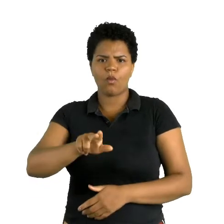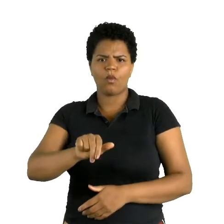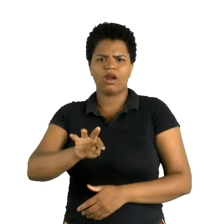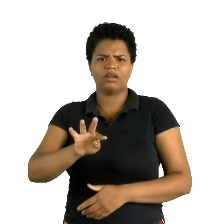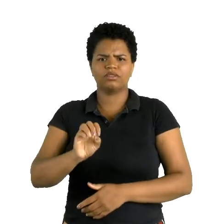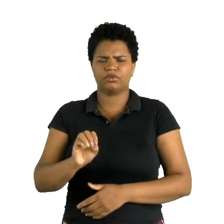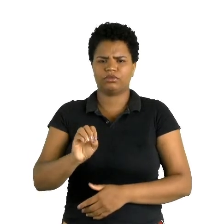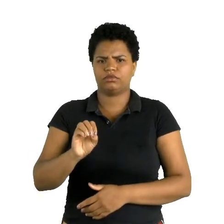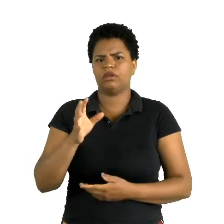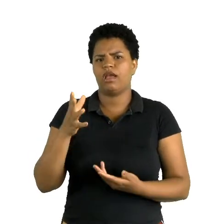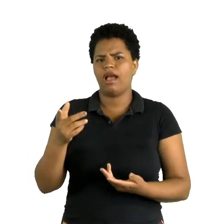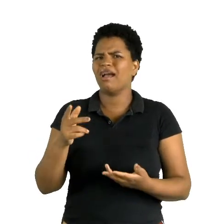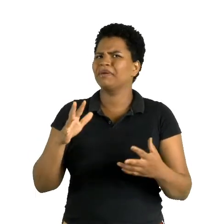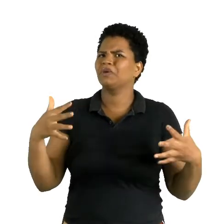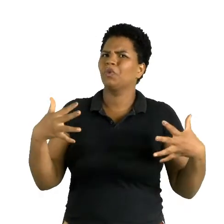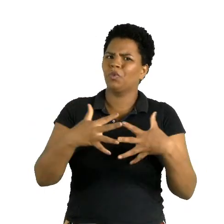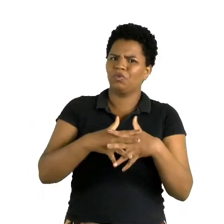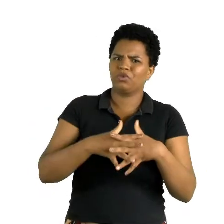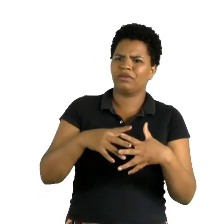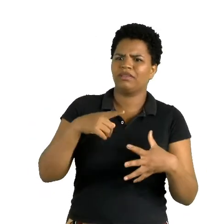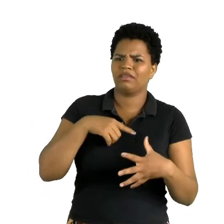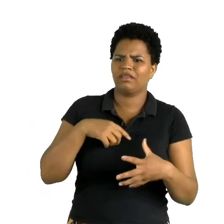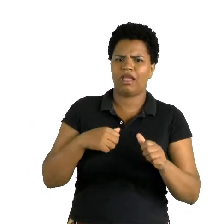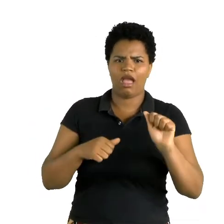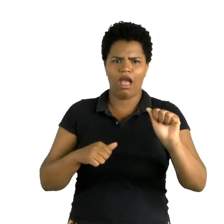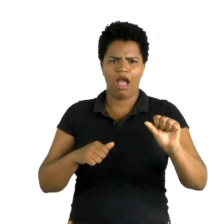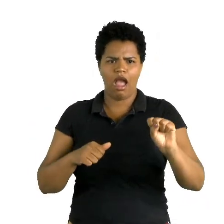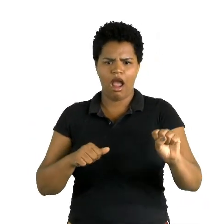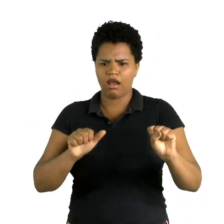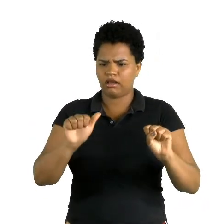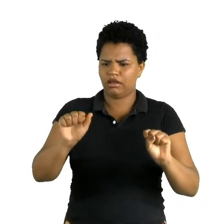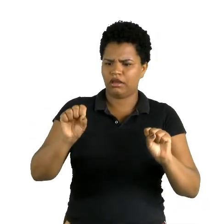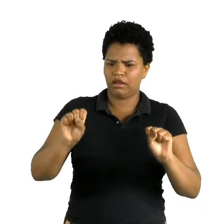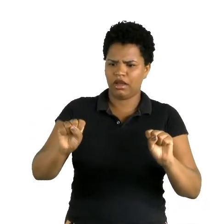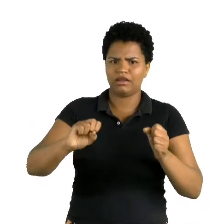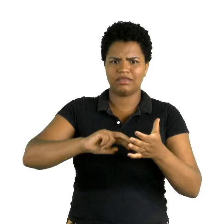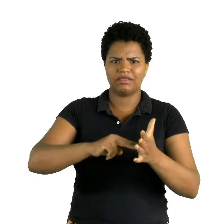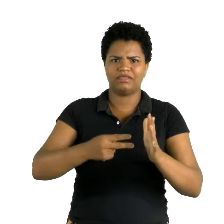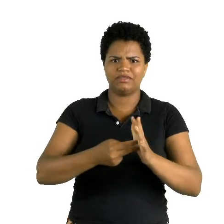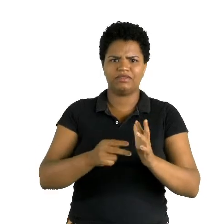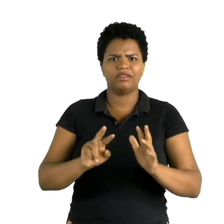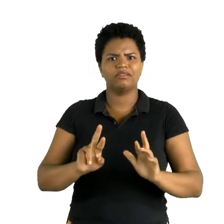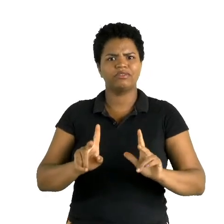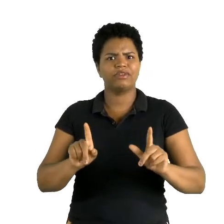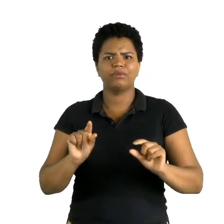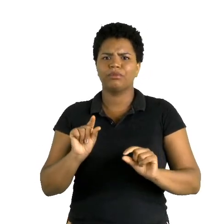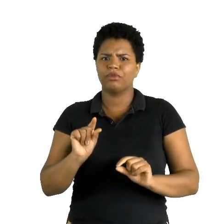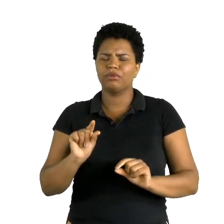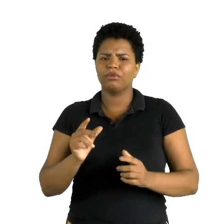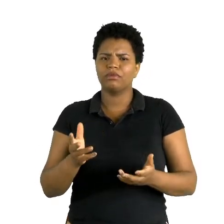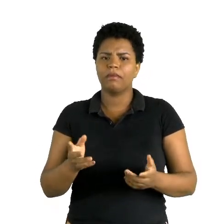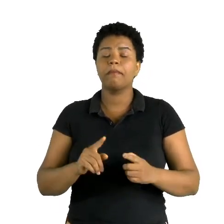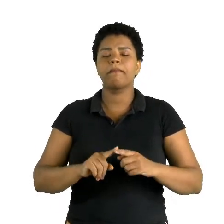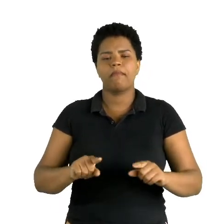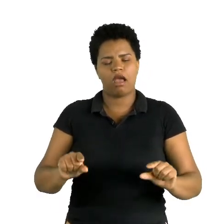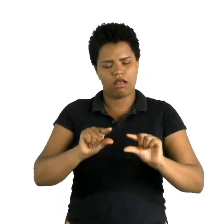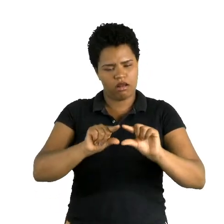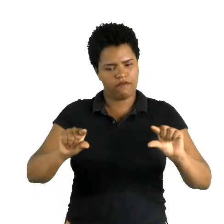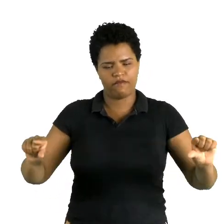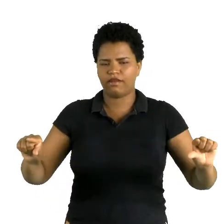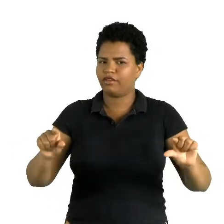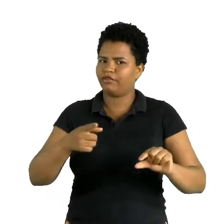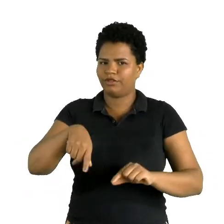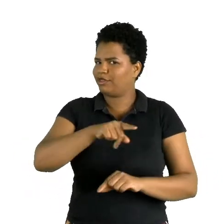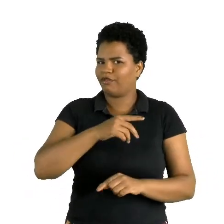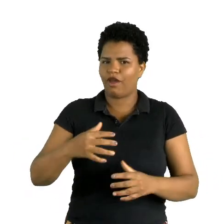porque nós temos 2 has, e um significa uma coisa e outro significa outra coisa. Mas quando colocar na frase, você não vai se